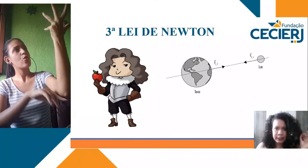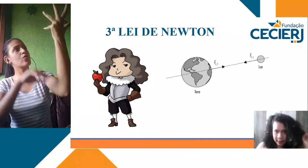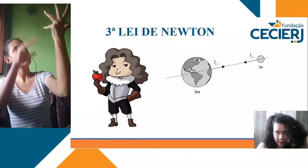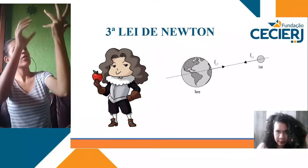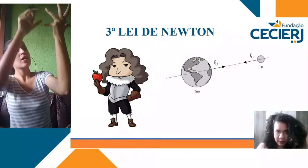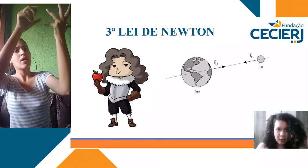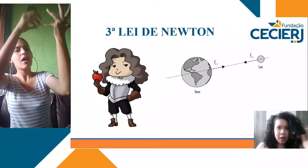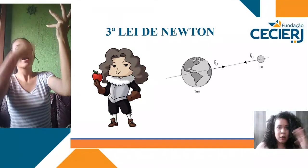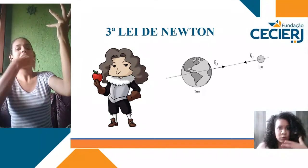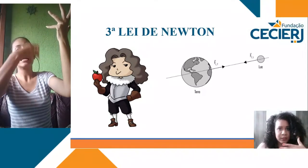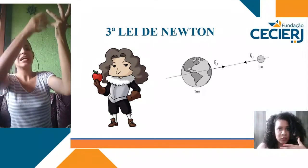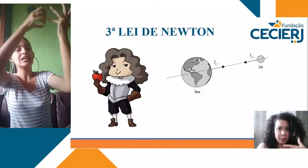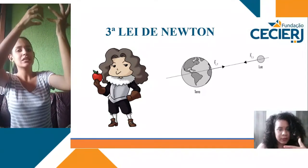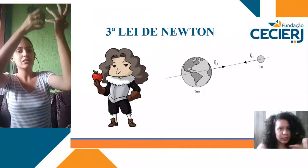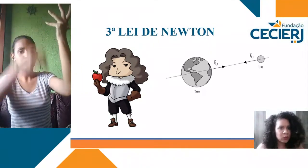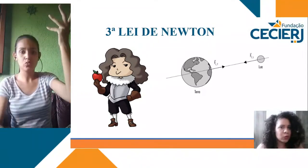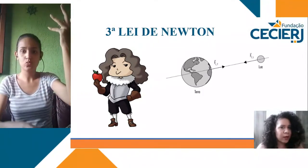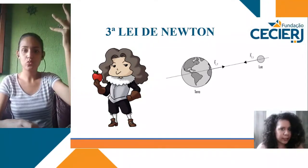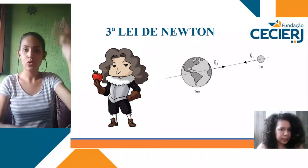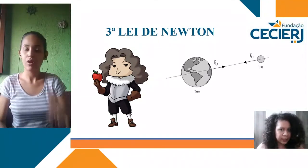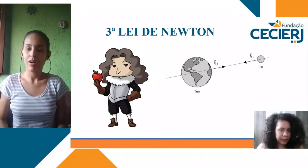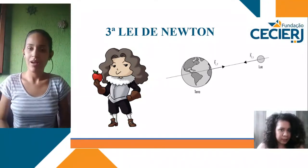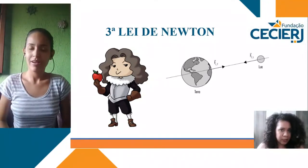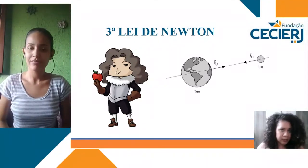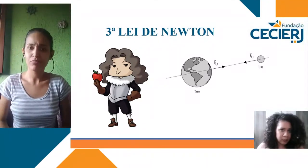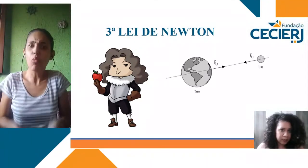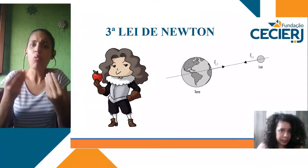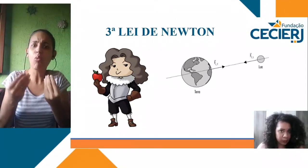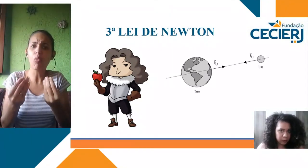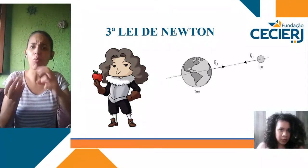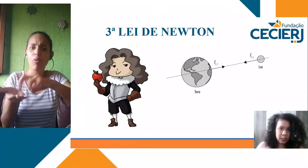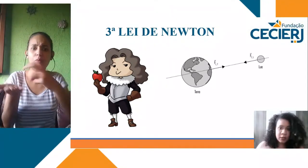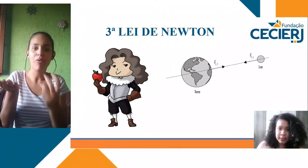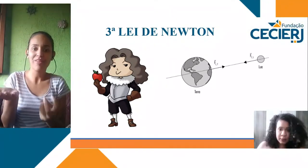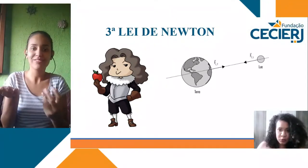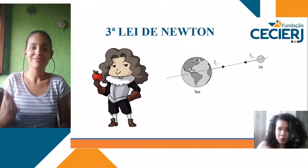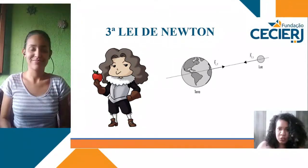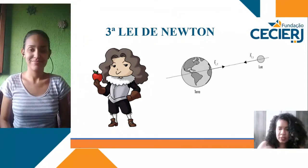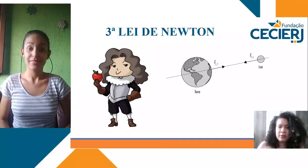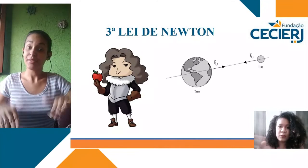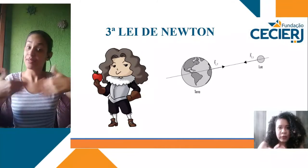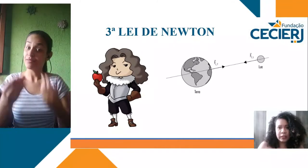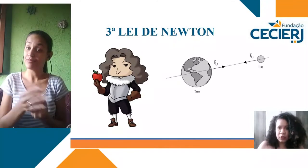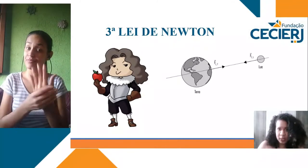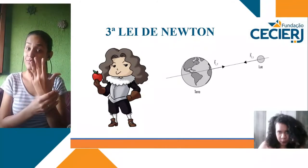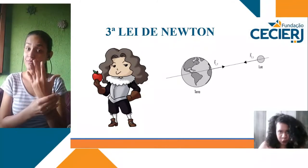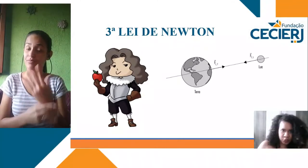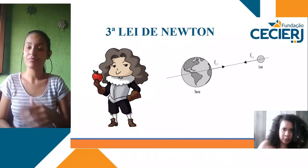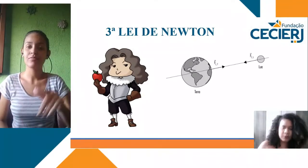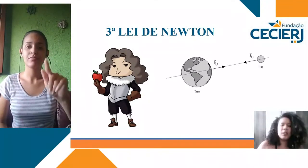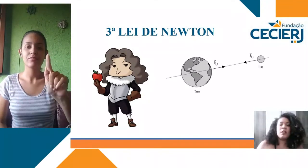pelo planeta Terra. Alguns meses depois ele surge com a lei da gravitação universal. Um exemplo disso a gente tem essa figura que está na